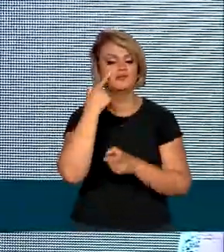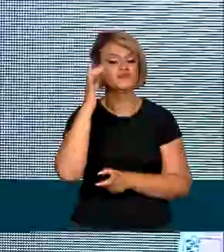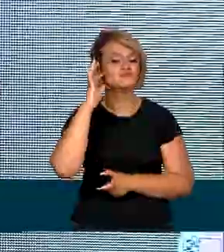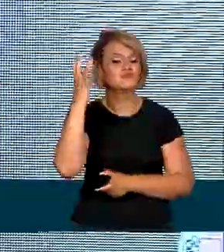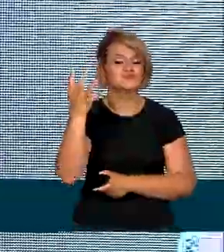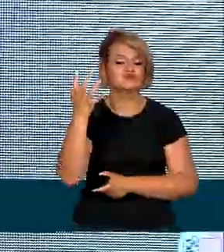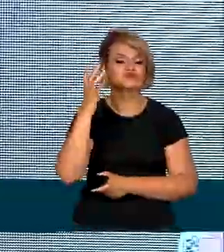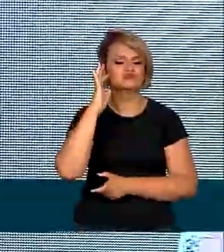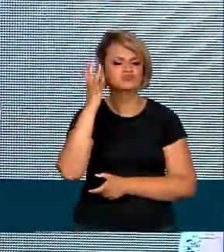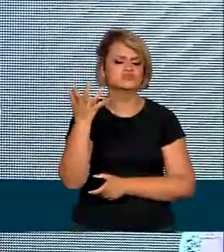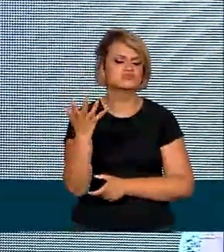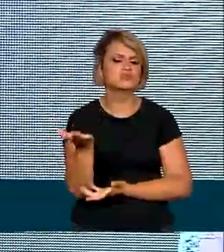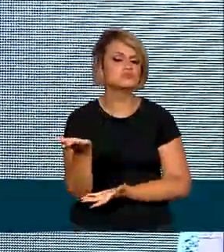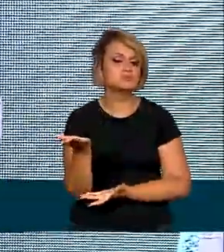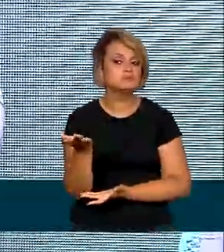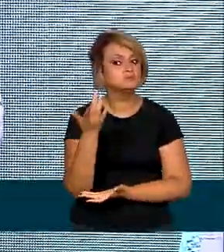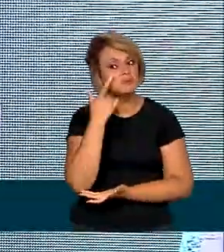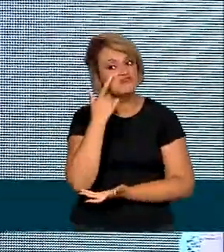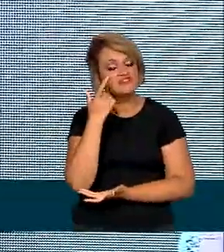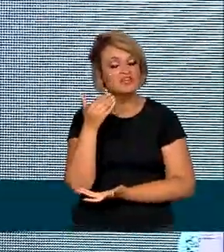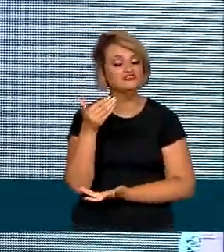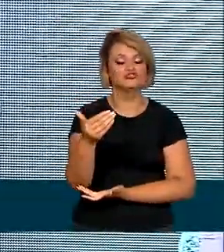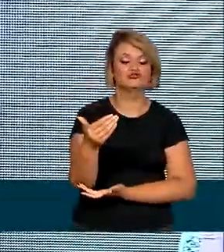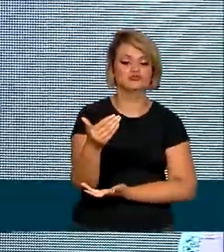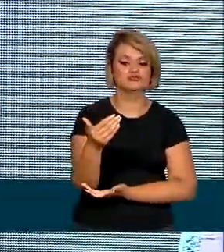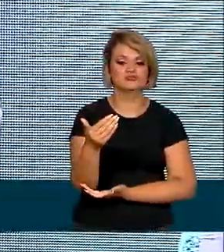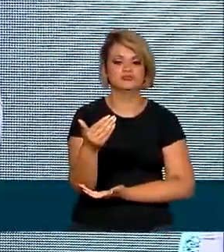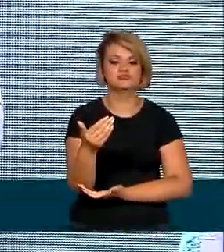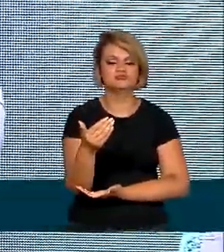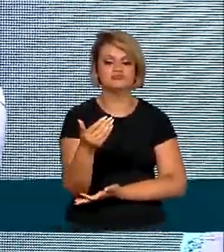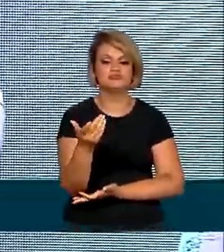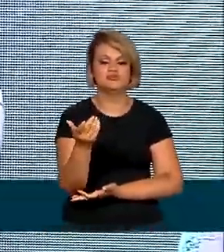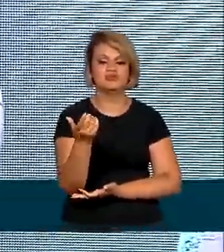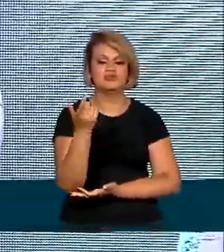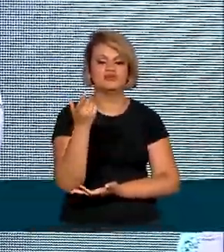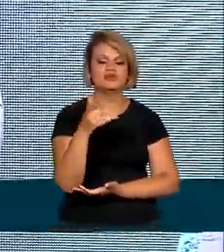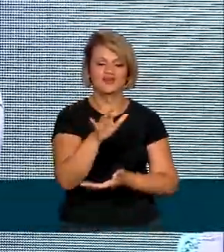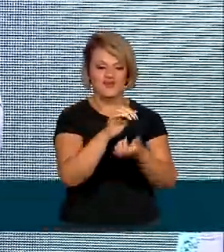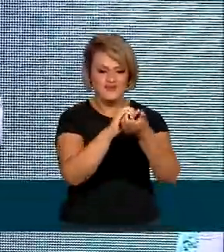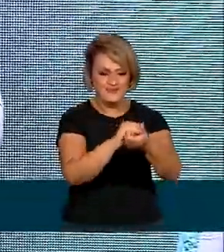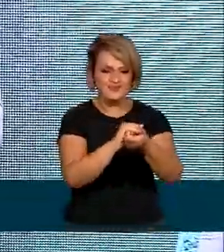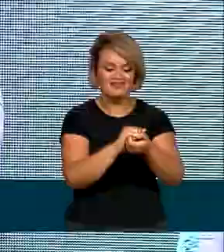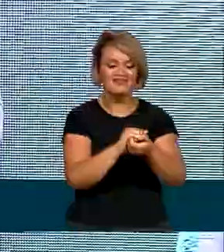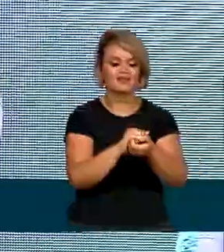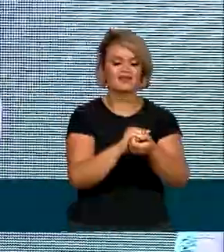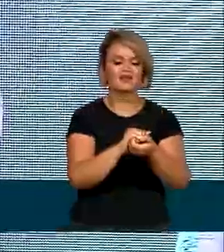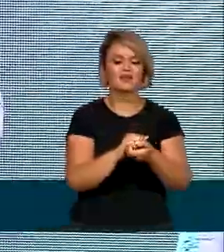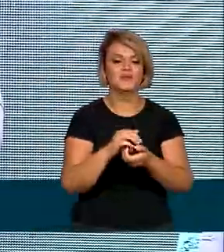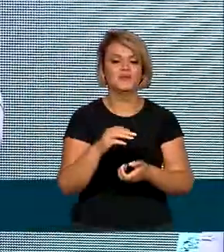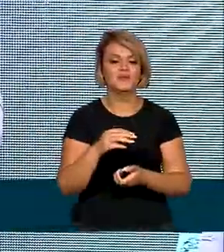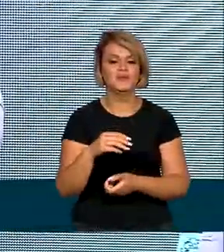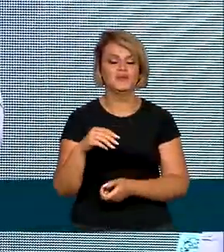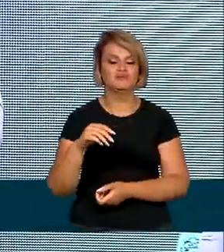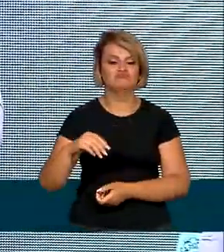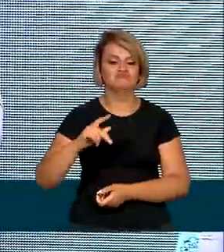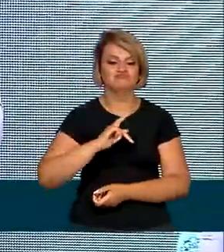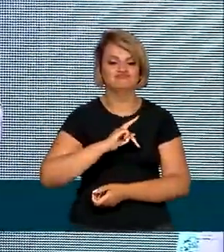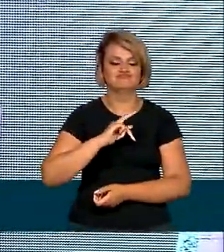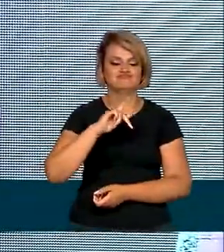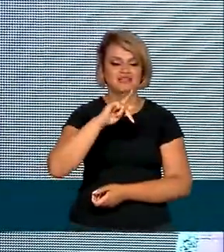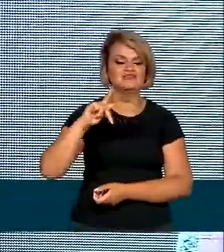para que quem sabe ele chega ali Saul do presidente do TCU Bruno